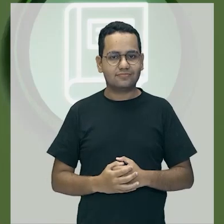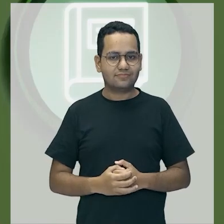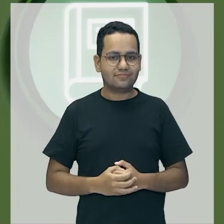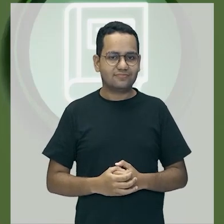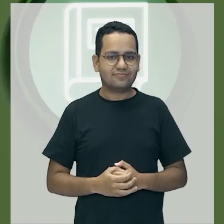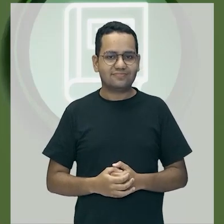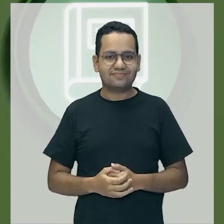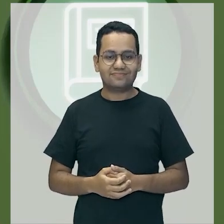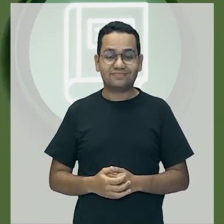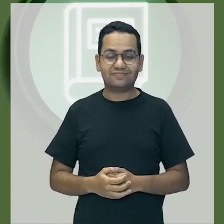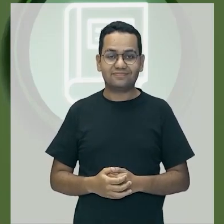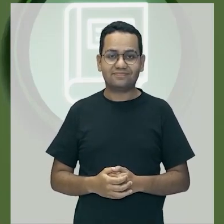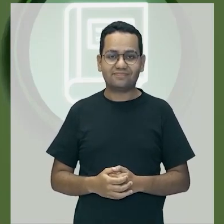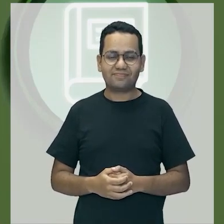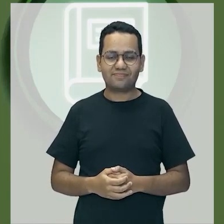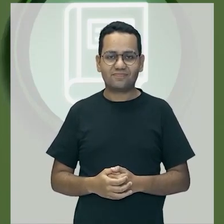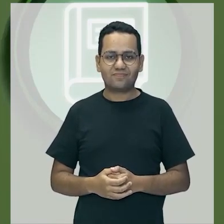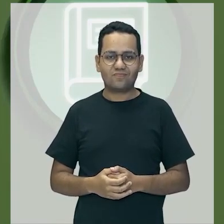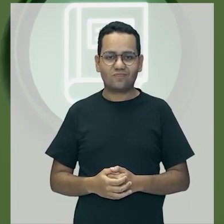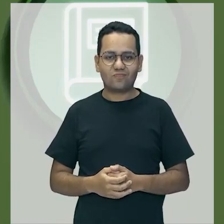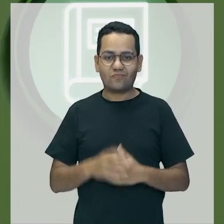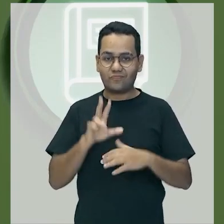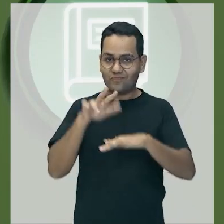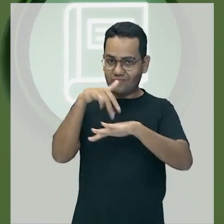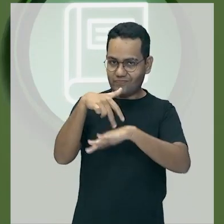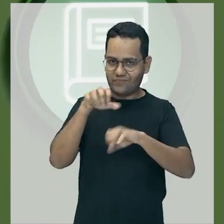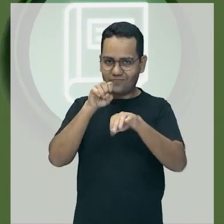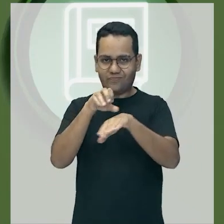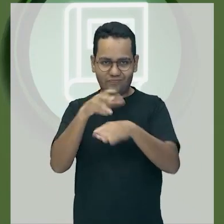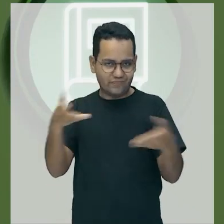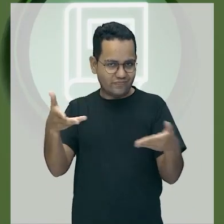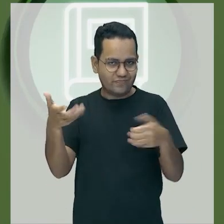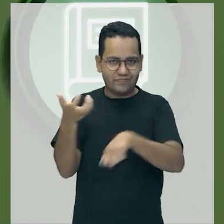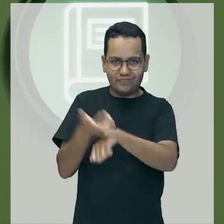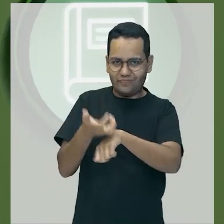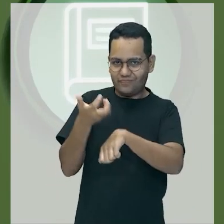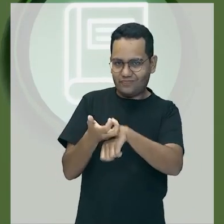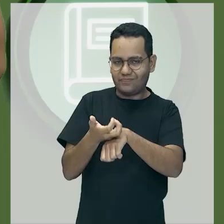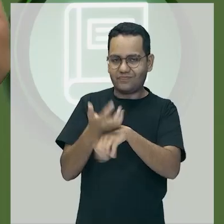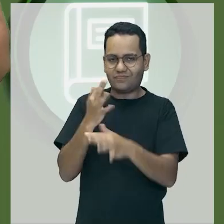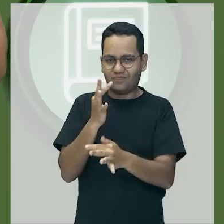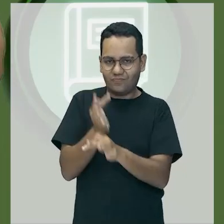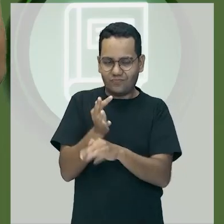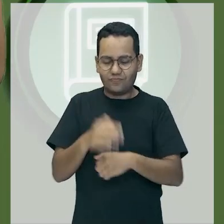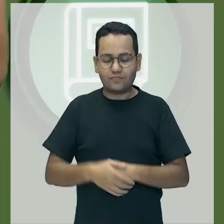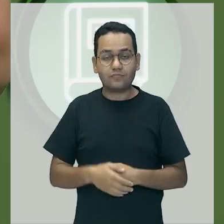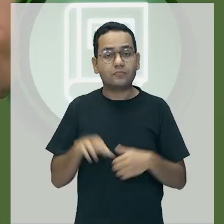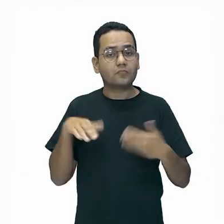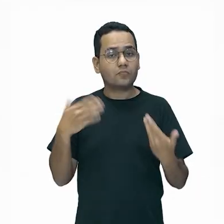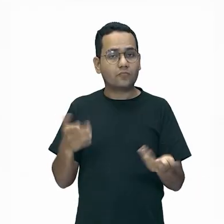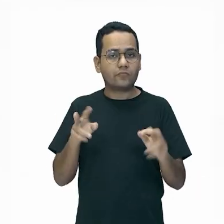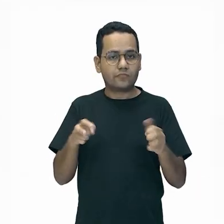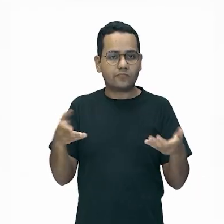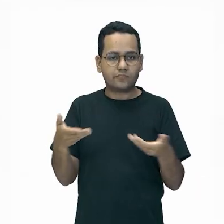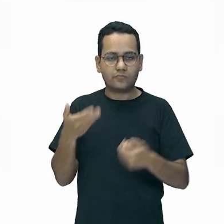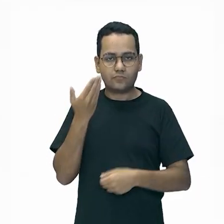Lorde da Física, e estou aqui para te auxiliar nessa disciplina maravilhosa. Vamos ver o que temos para hoje?